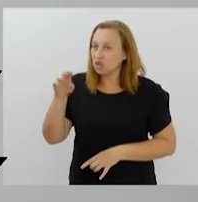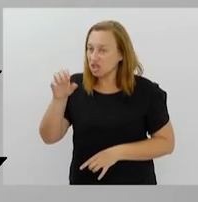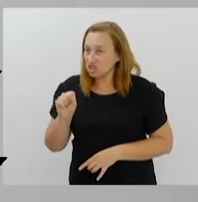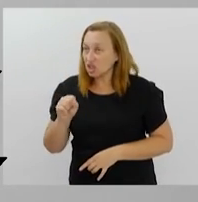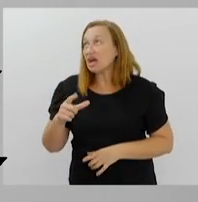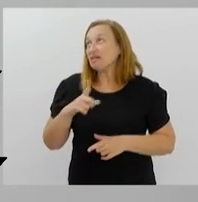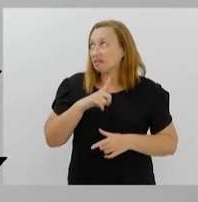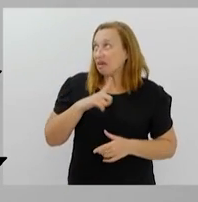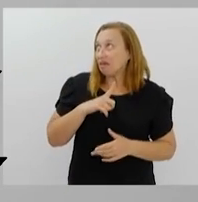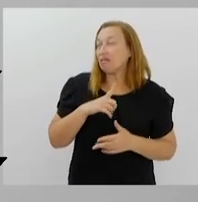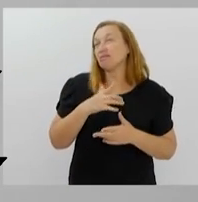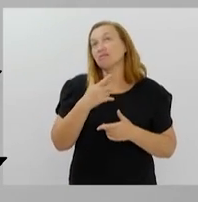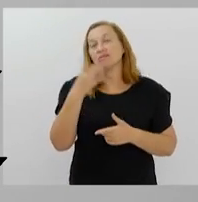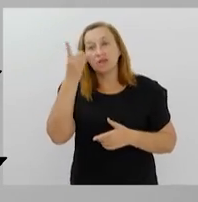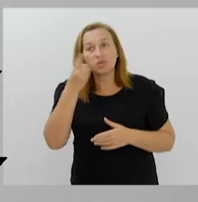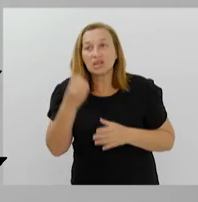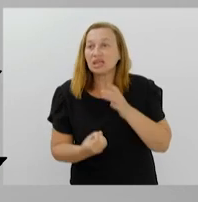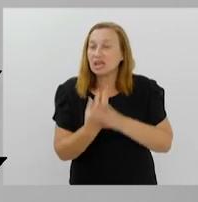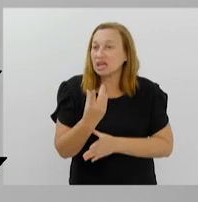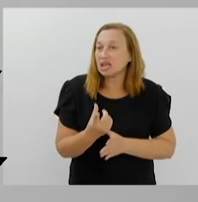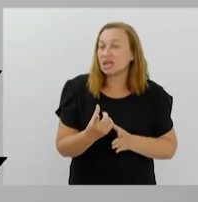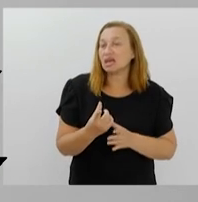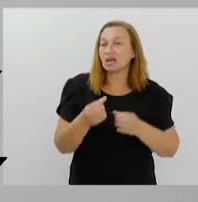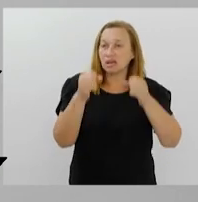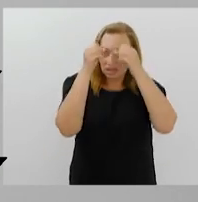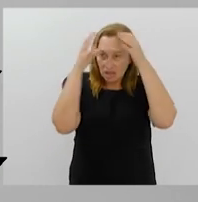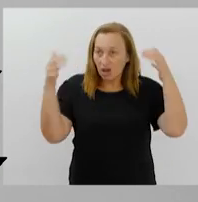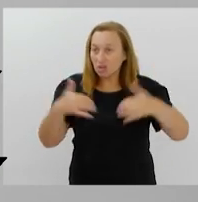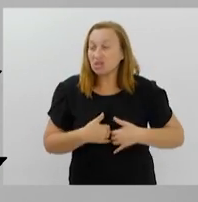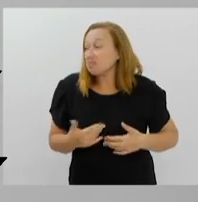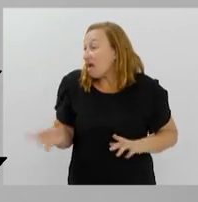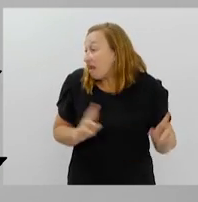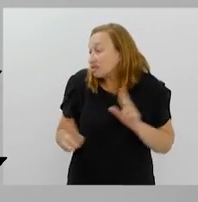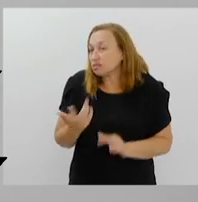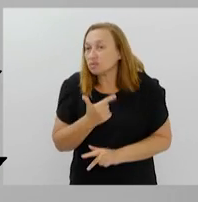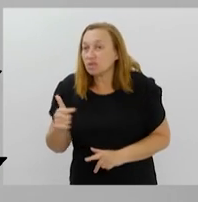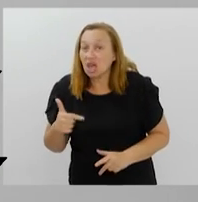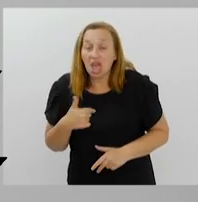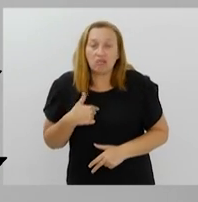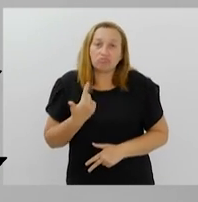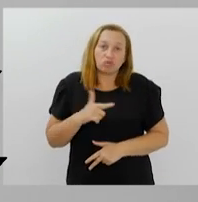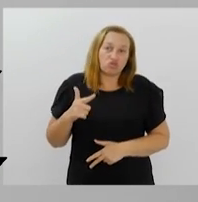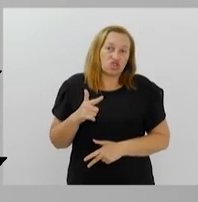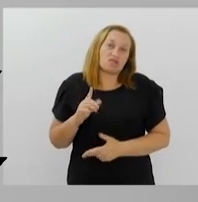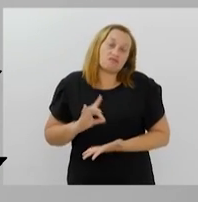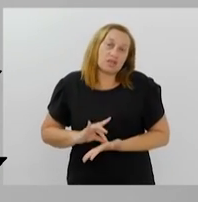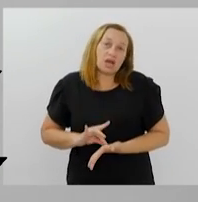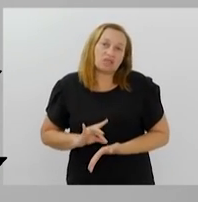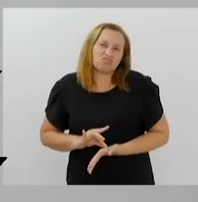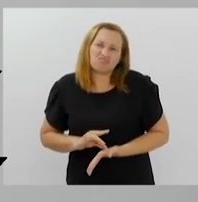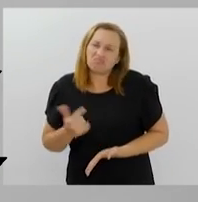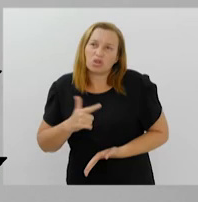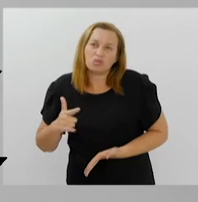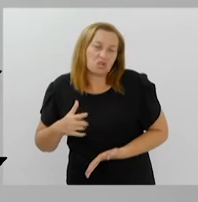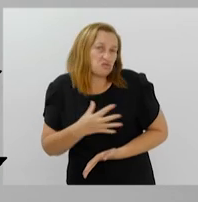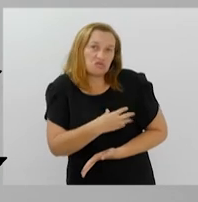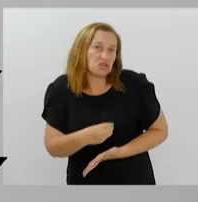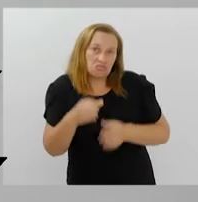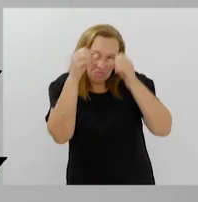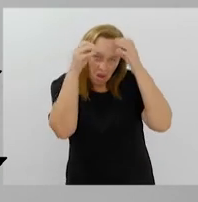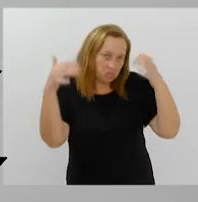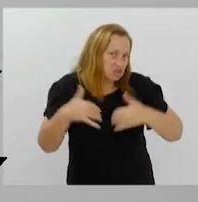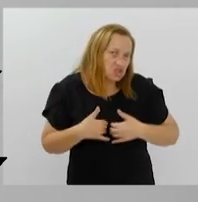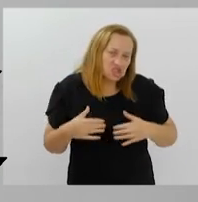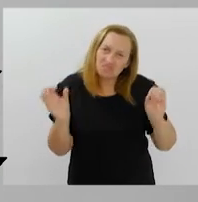legisla sobre autismo que fala sobre autismo mas não tem nenhuma relação e de fato eu não tinha eu não tinha não tenho filho autista não tenho